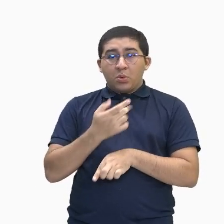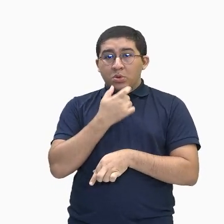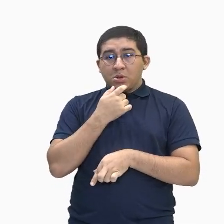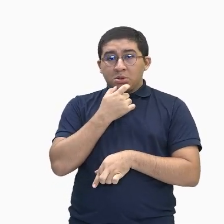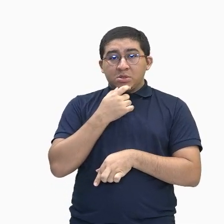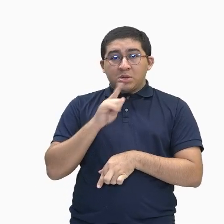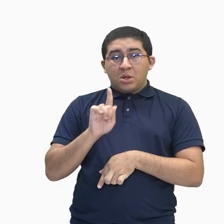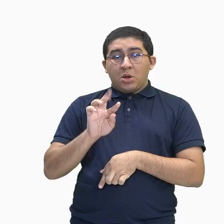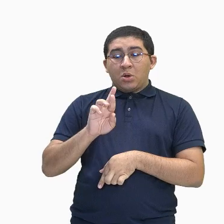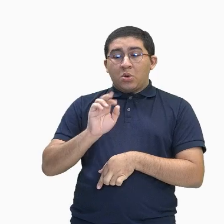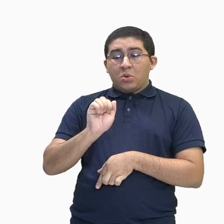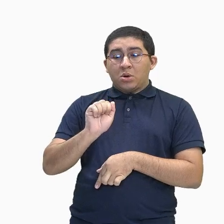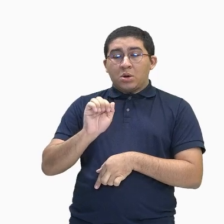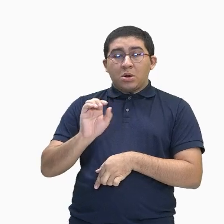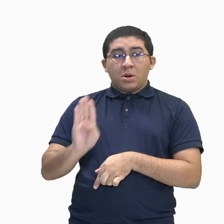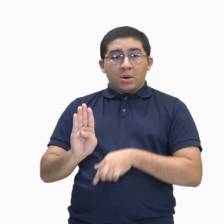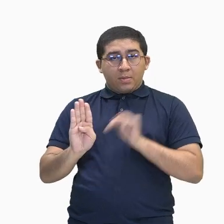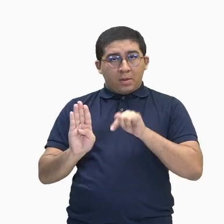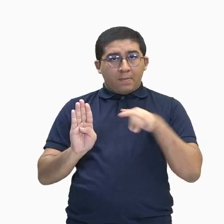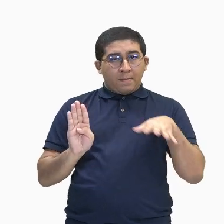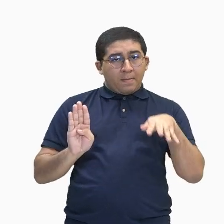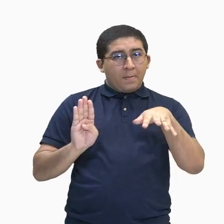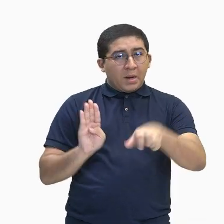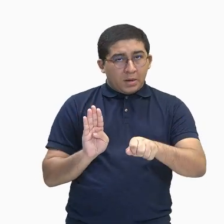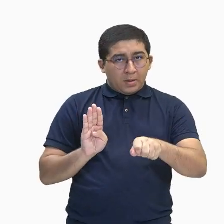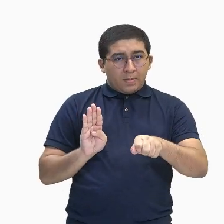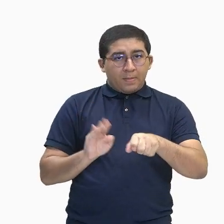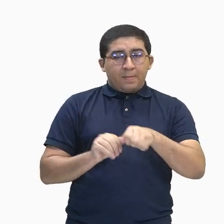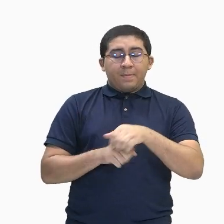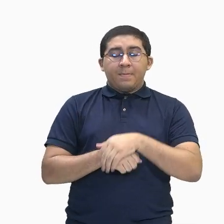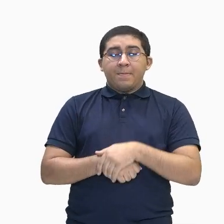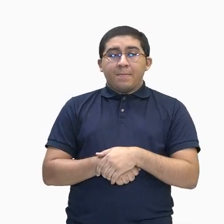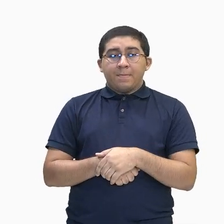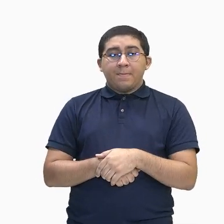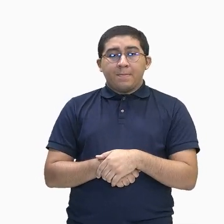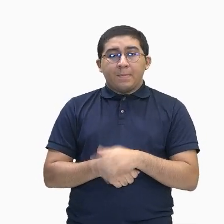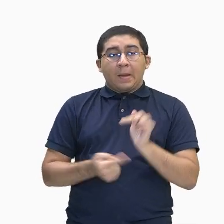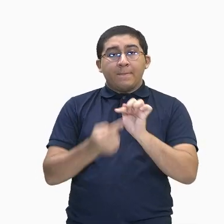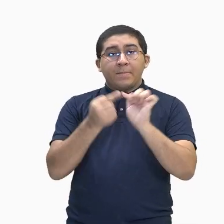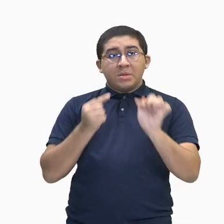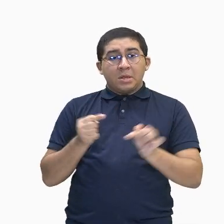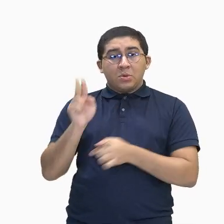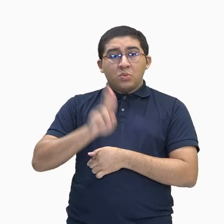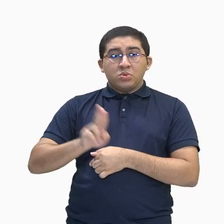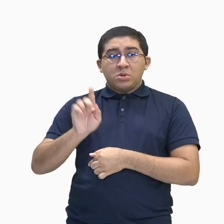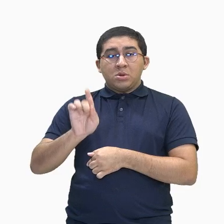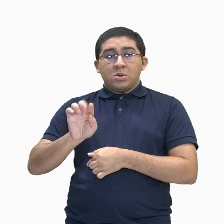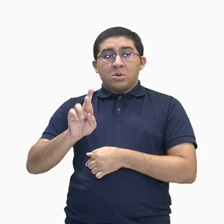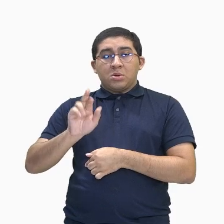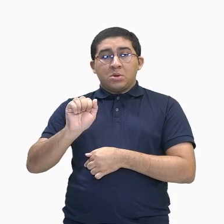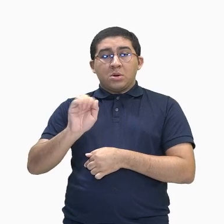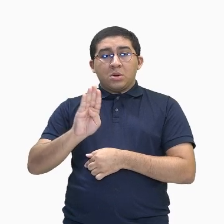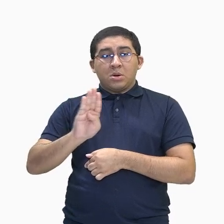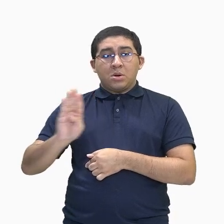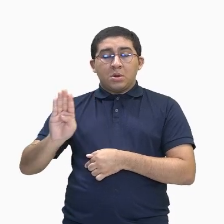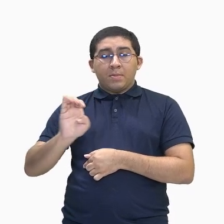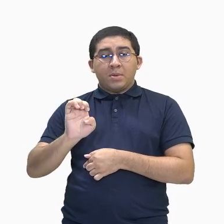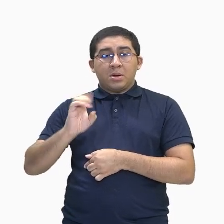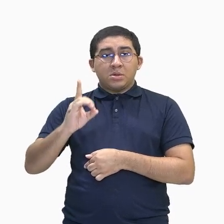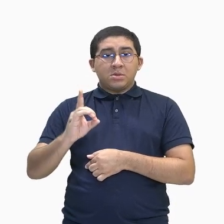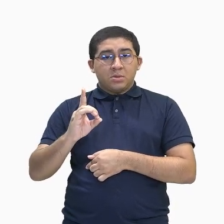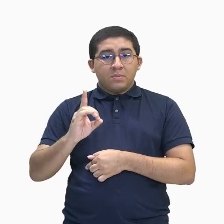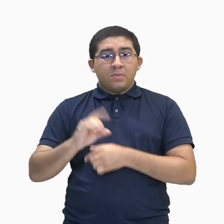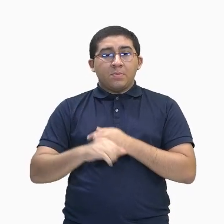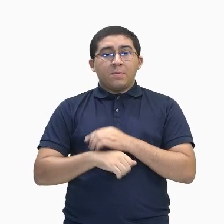Grab, que é pegar, apanhar, né? Pegar algo. O passado dele é grabbed. Dobra a letra B aí,